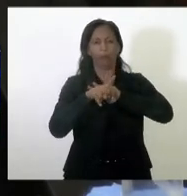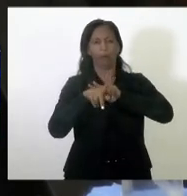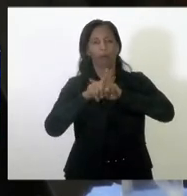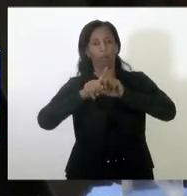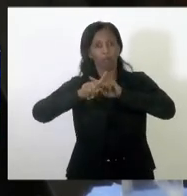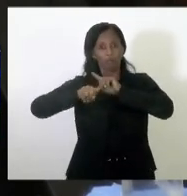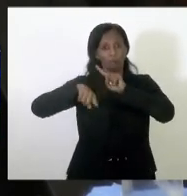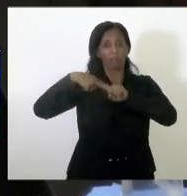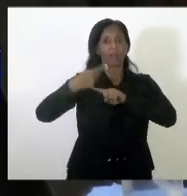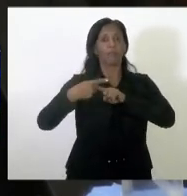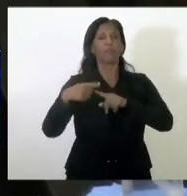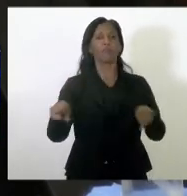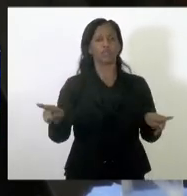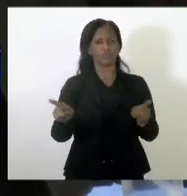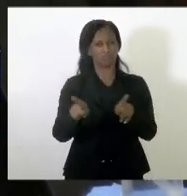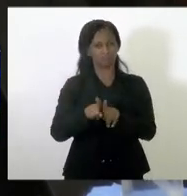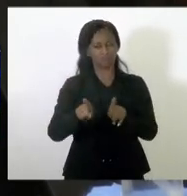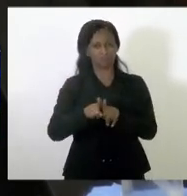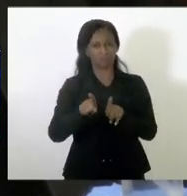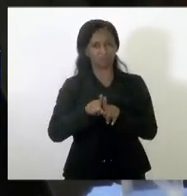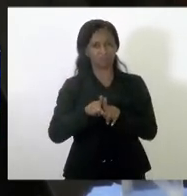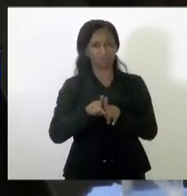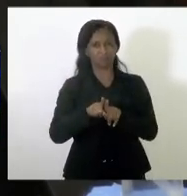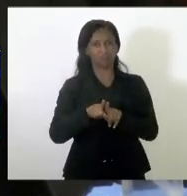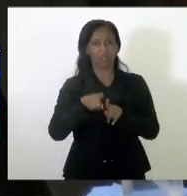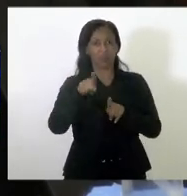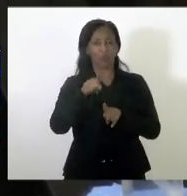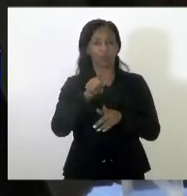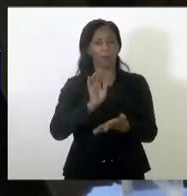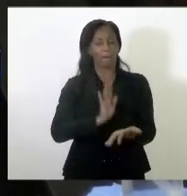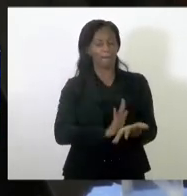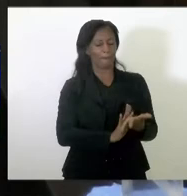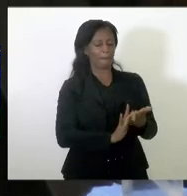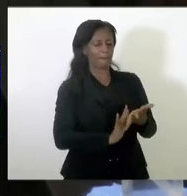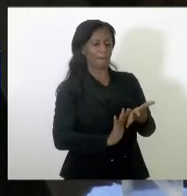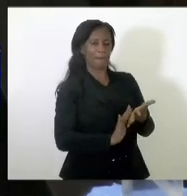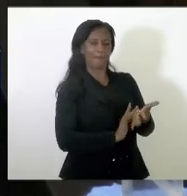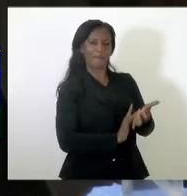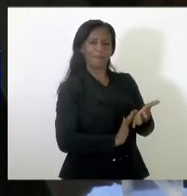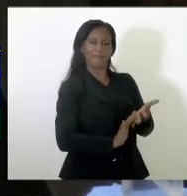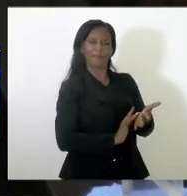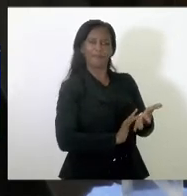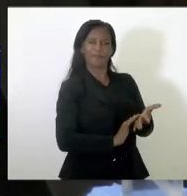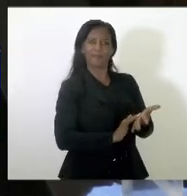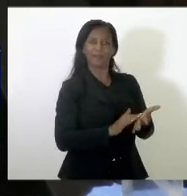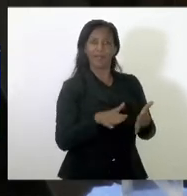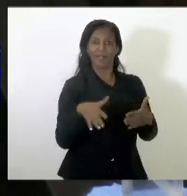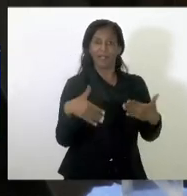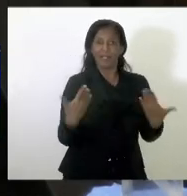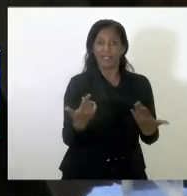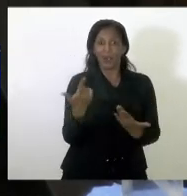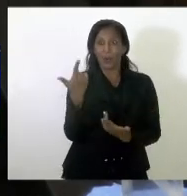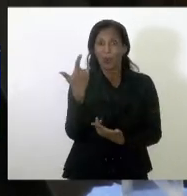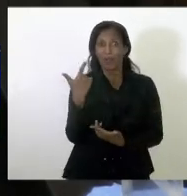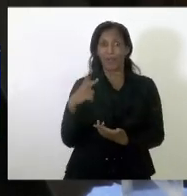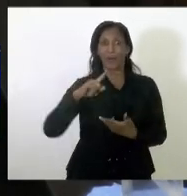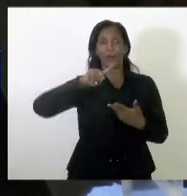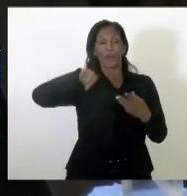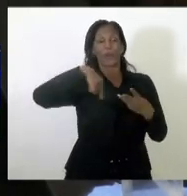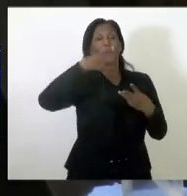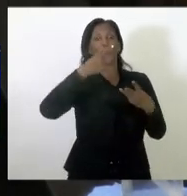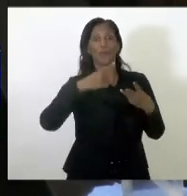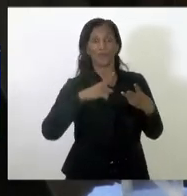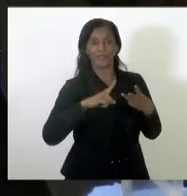foi pioneiro também na imprensa Braille, e agora assume um outro caráter do seu